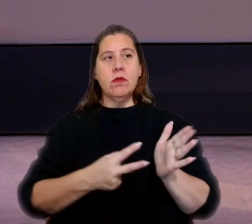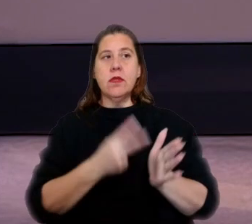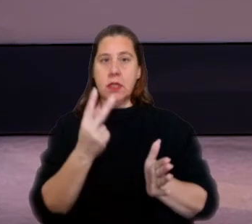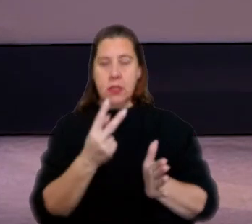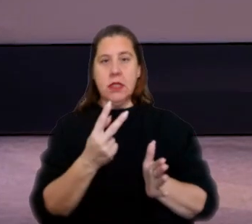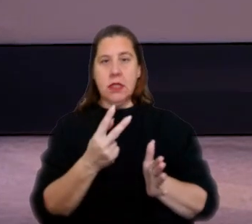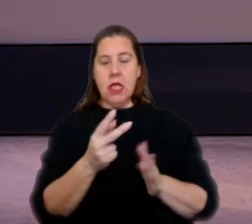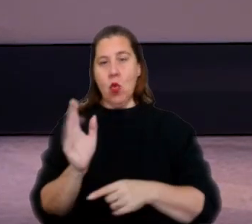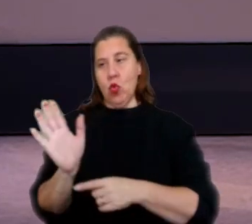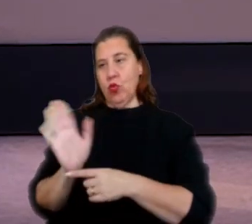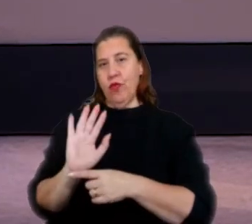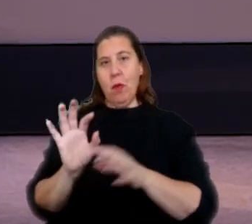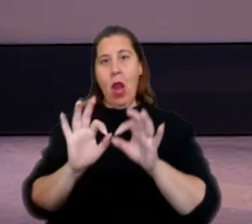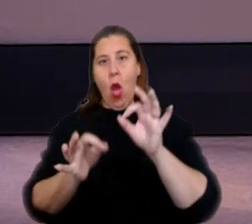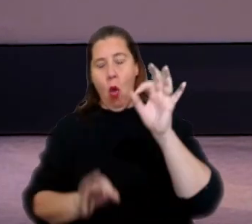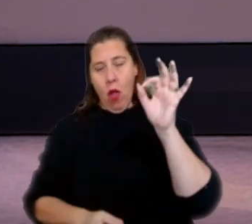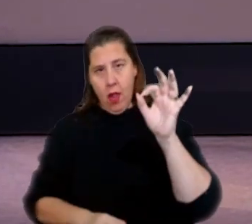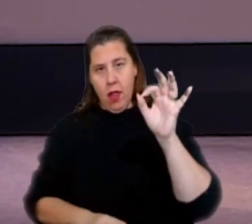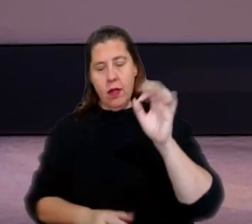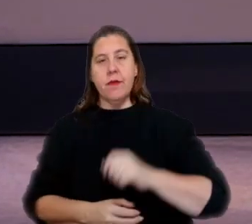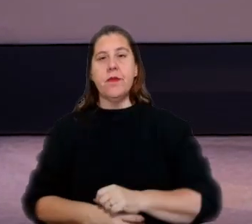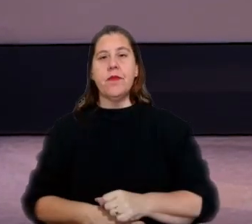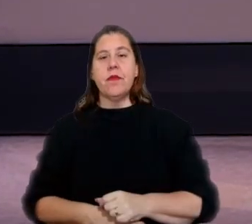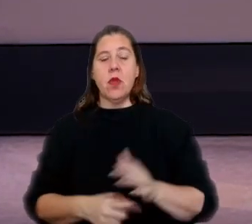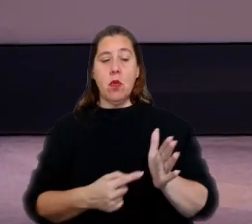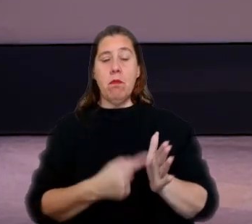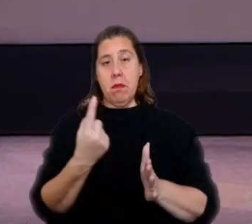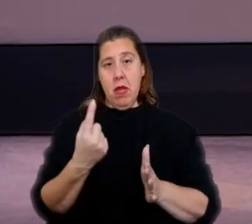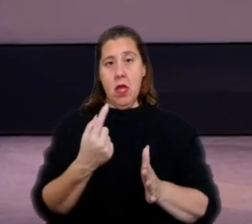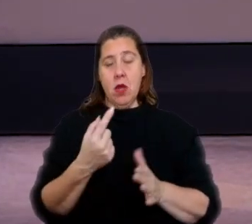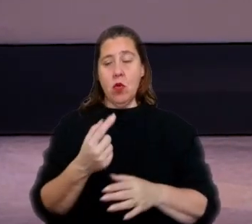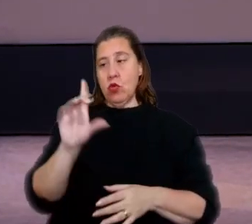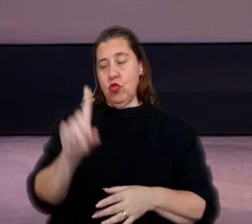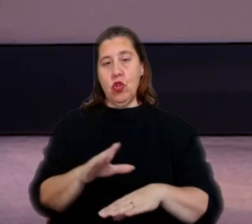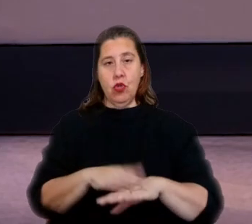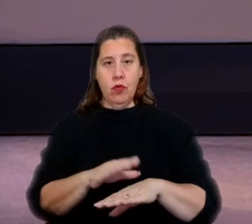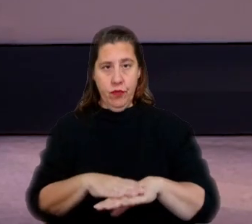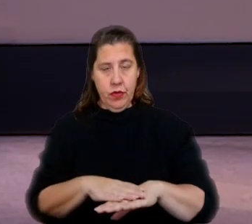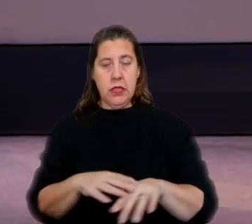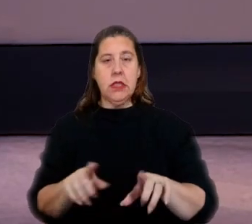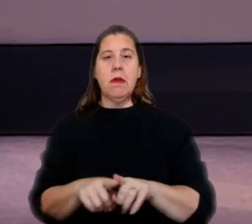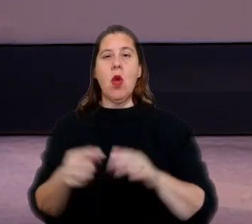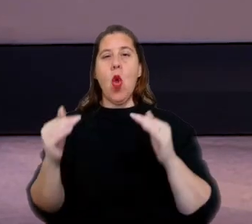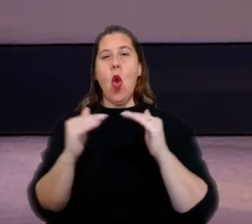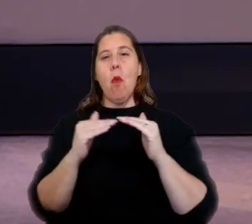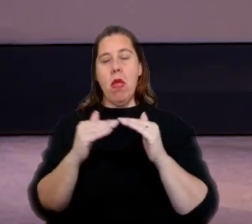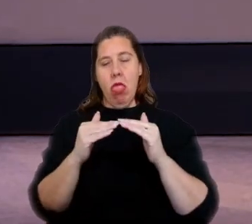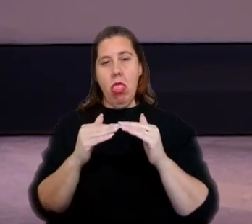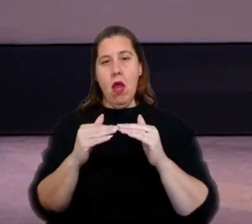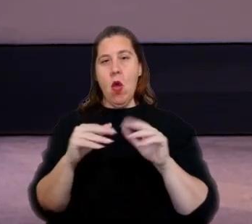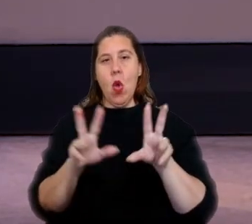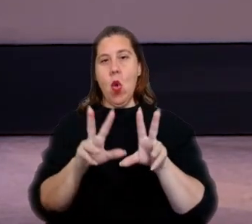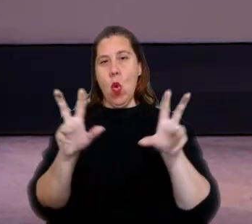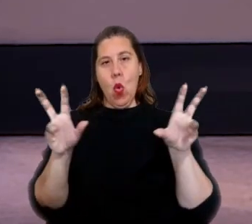E é o segundo longa-metragem desse diretor, o Lucas Don, um diretor belga. O primeiro filme dele também lida com